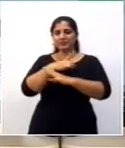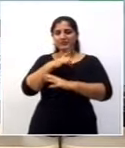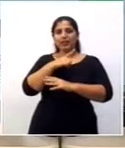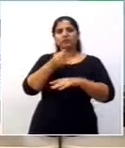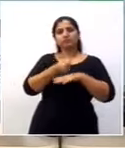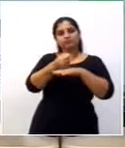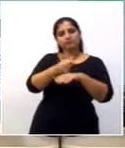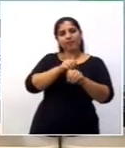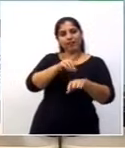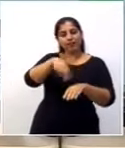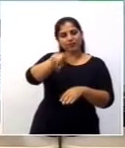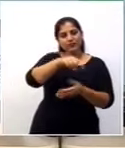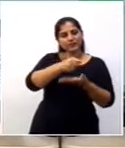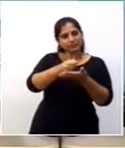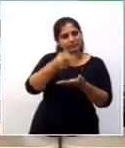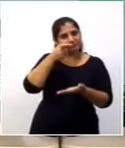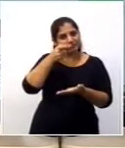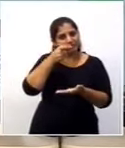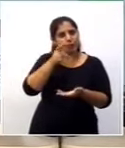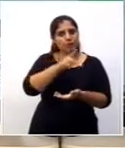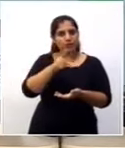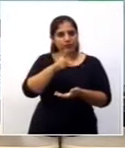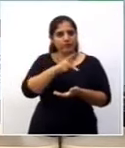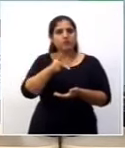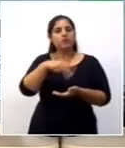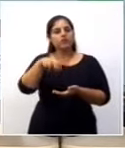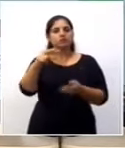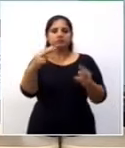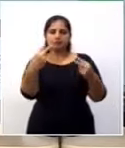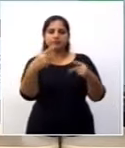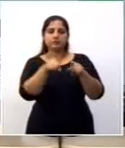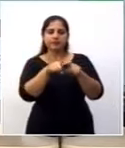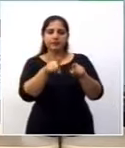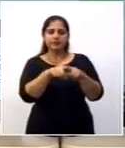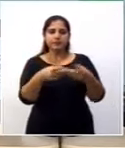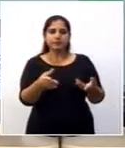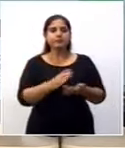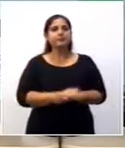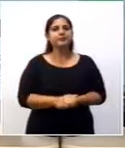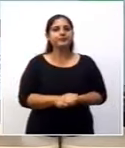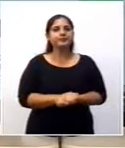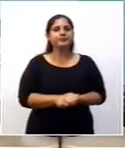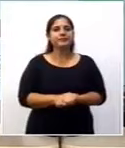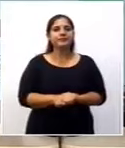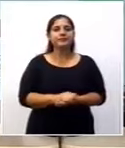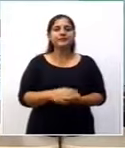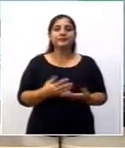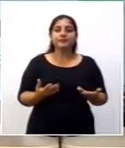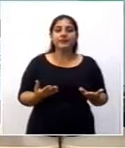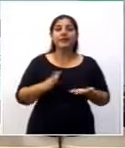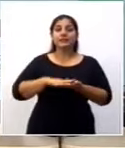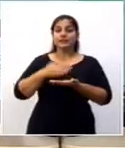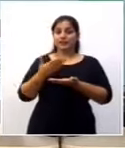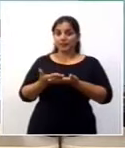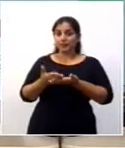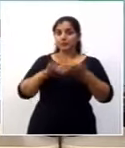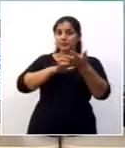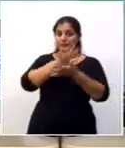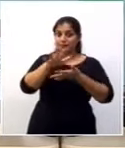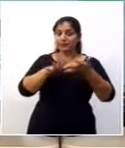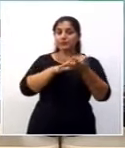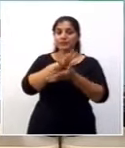estar levando a aula para vocês, para os professores também que estão nos assistindo, né? Os intérpretes